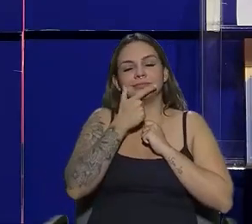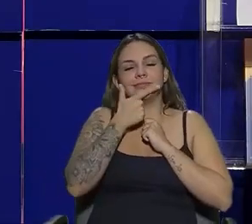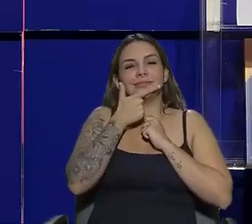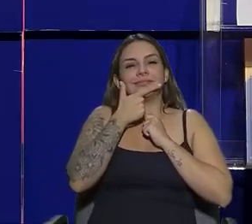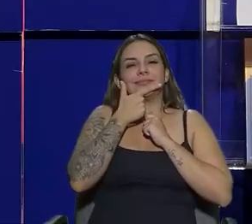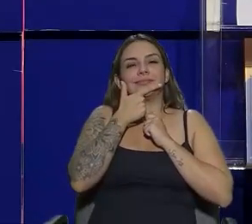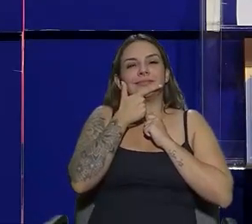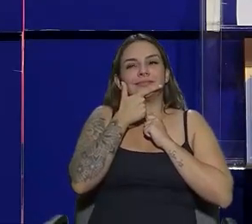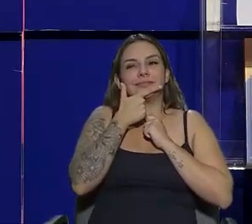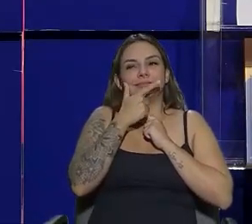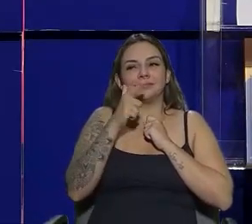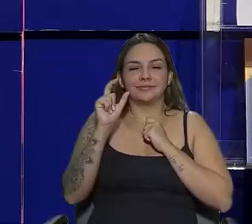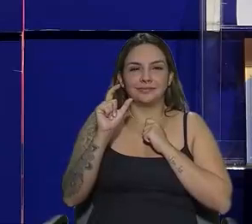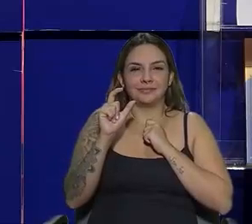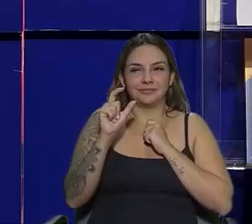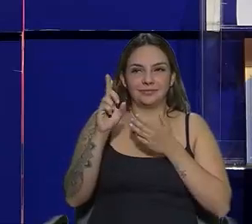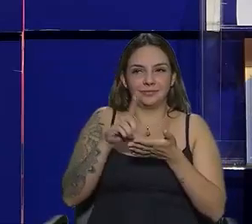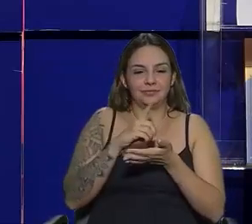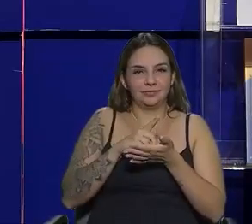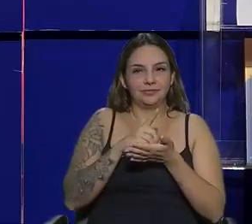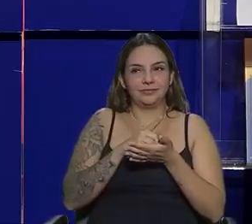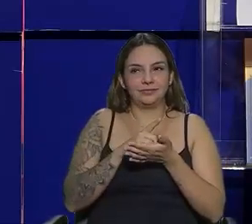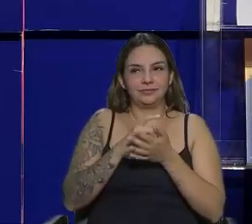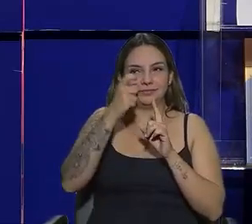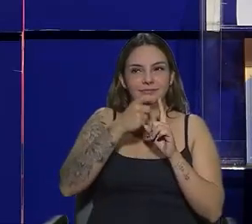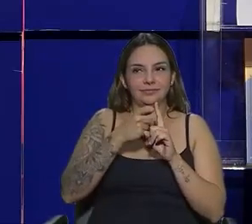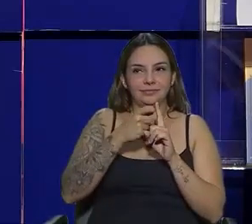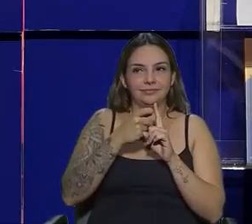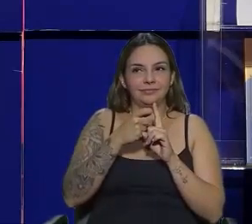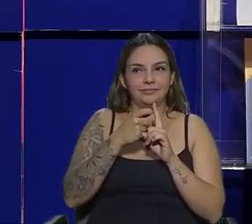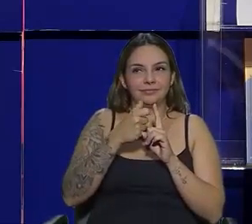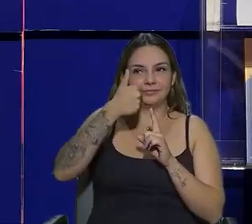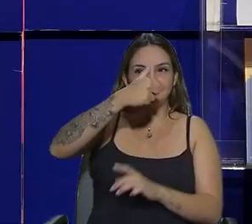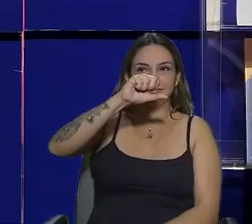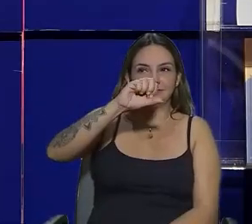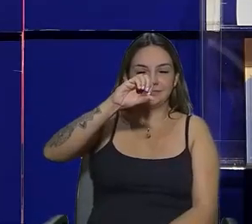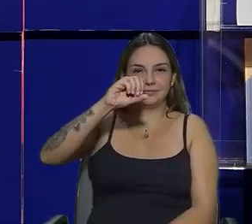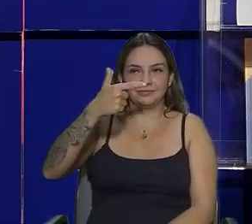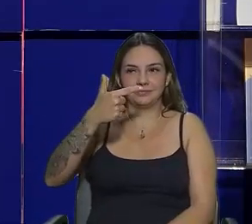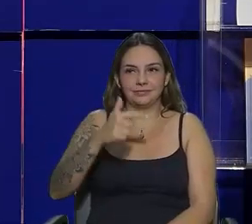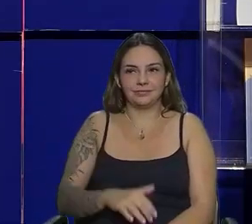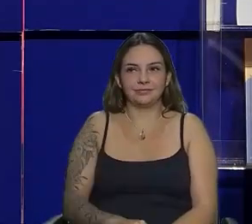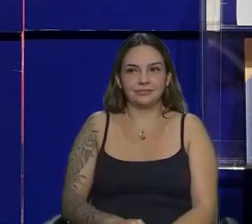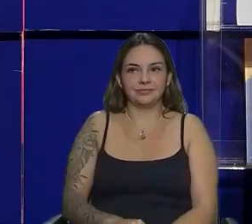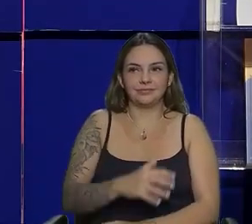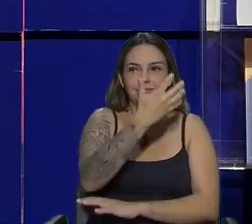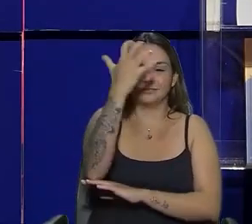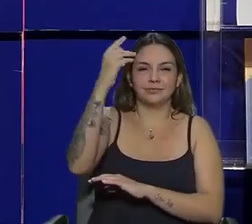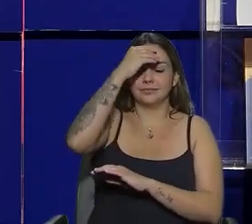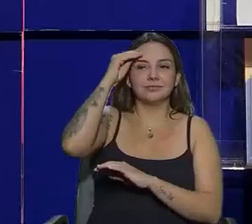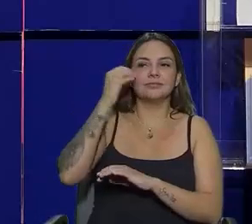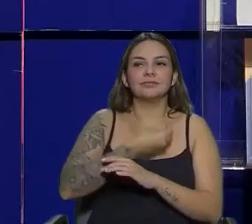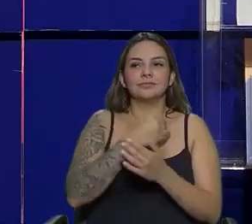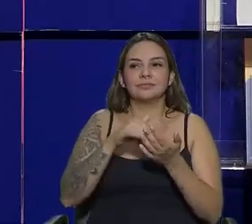sorriram. Esse é um trecho do diário da personagem Sime, de 1902, e retrata uma paisagem